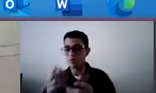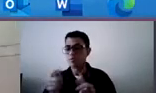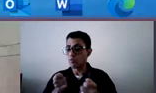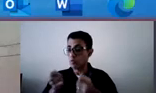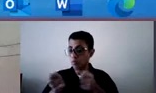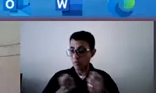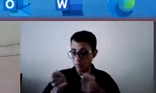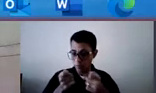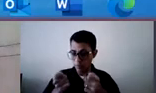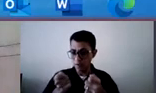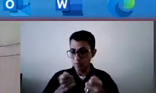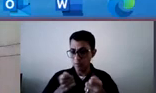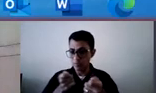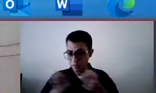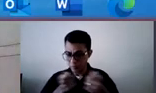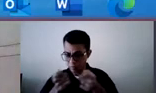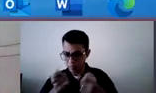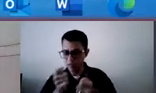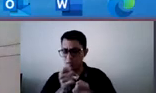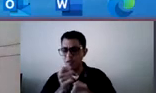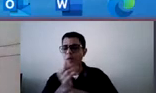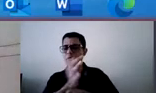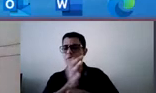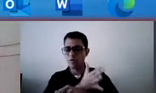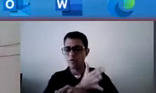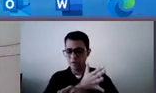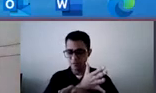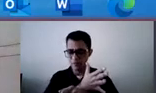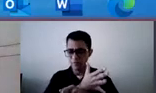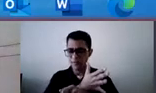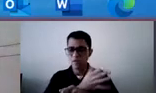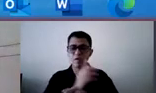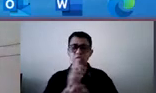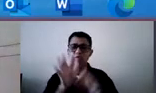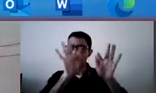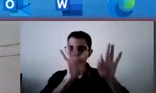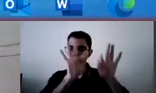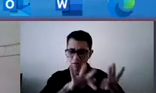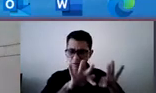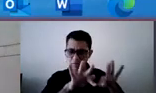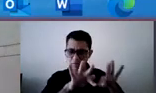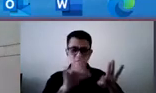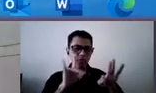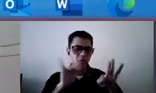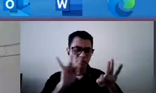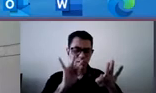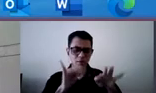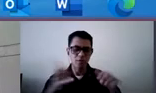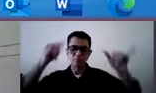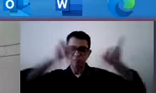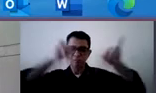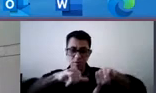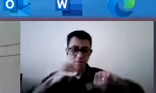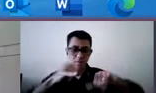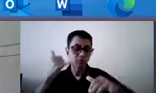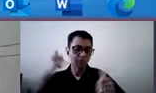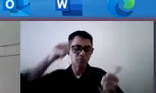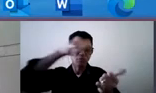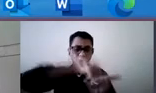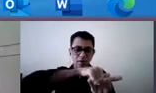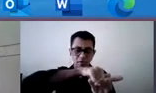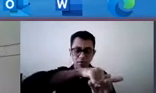Então, tentar, pelo menos... No final do dia, dê o seu horário de trabalho, se desligue mesmo, não tem que